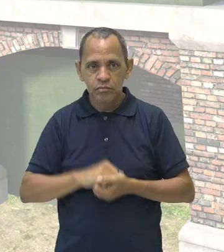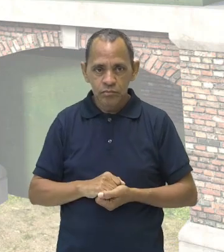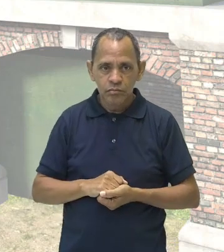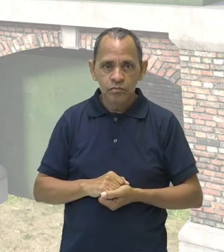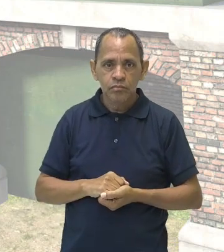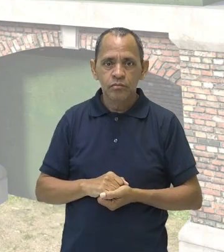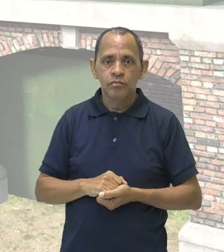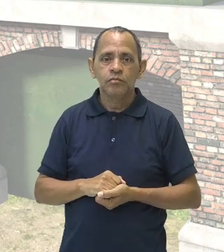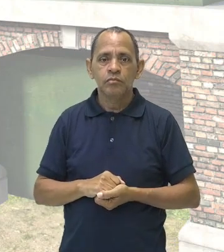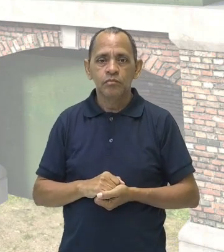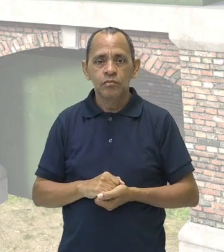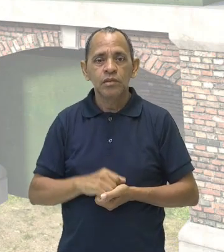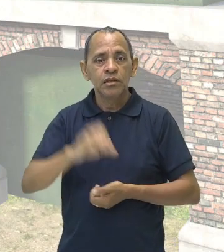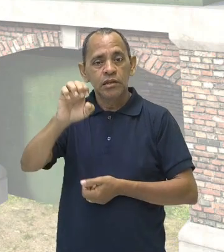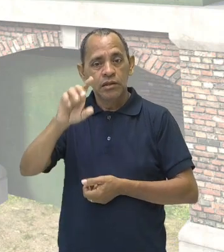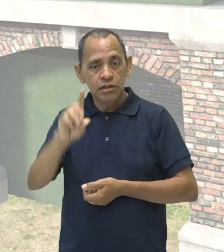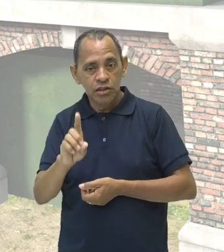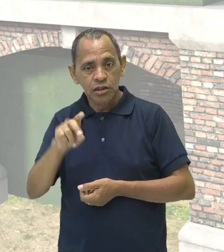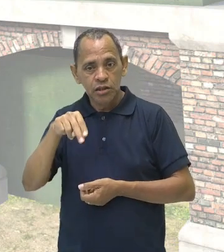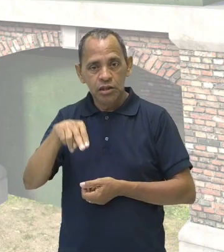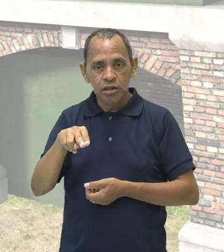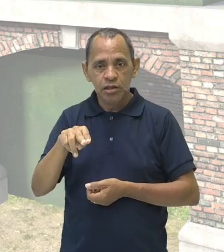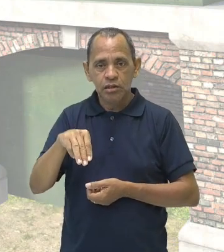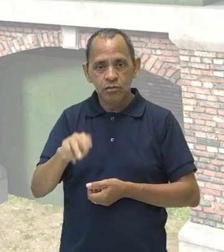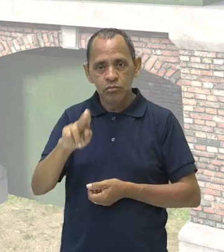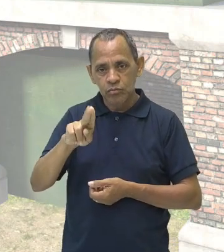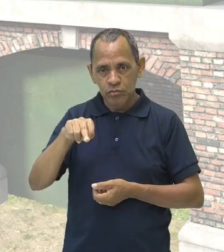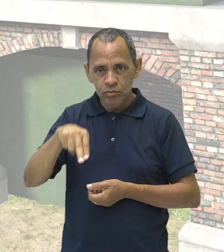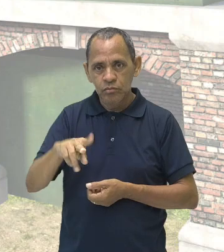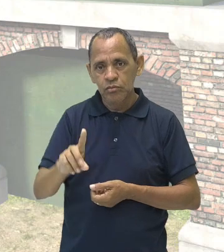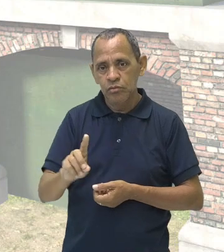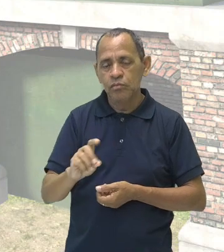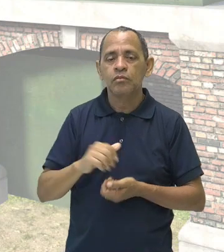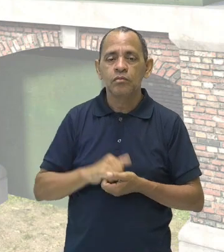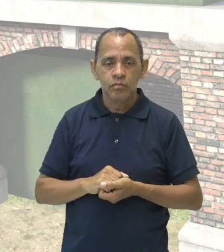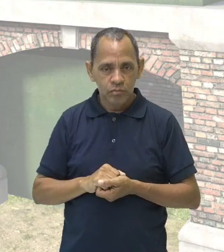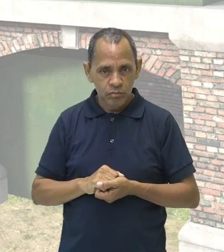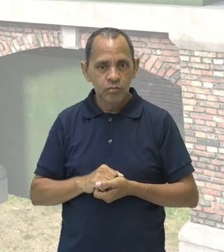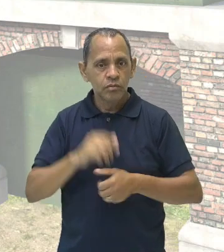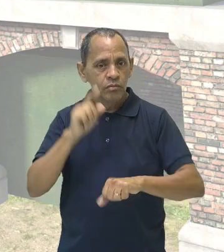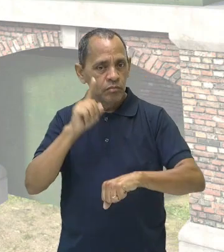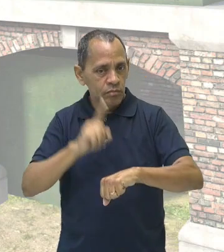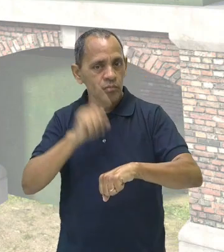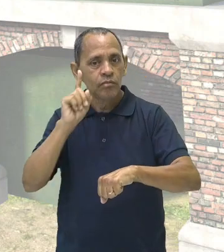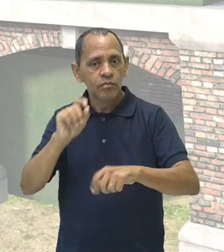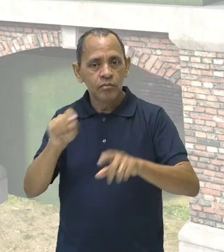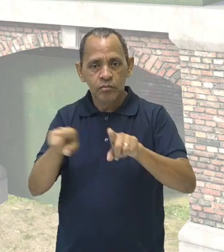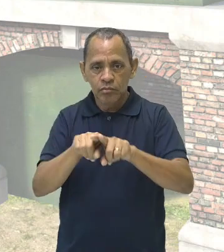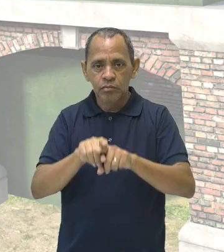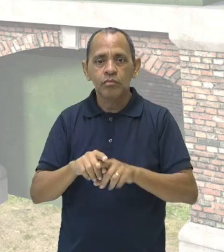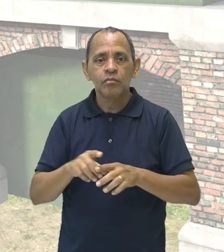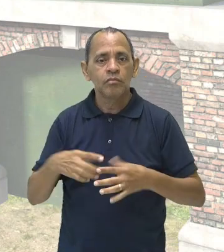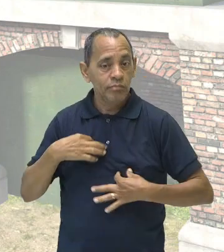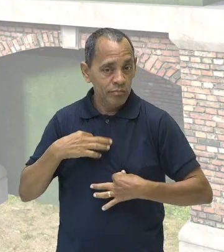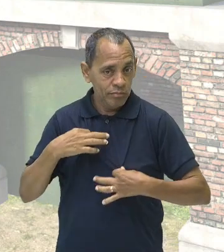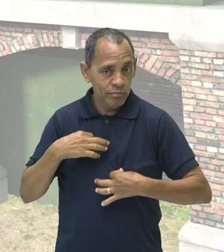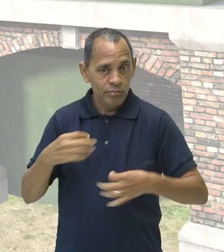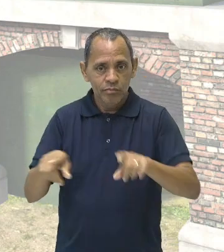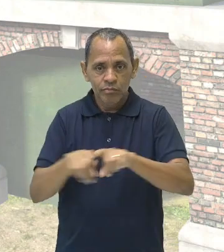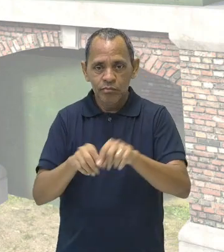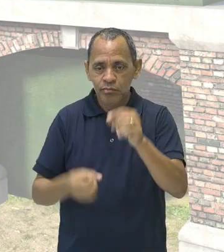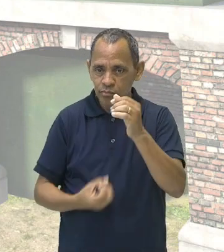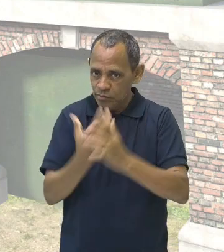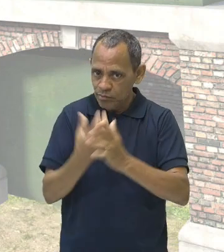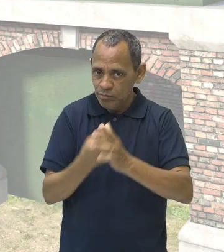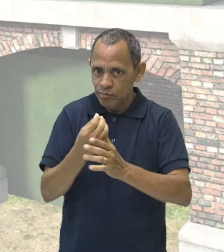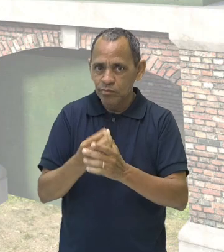1784, que automatizou a tecelagem de tecidos. Essa inovação acelerou